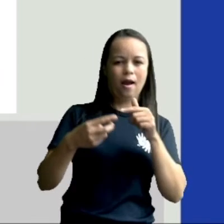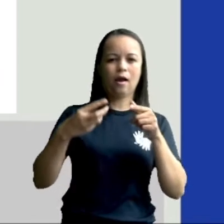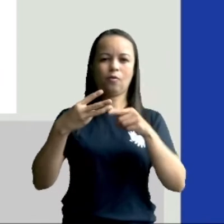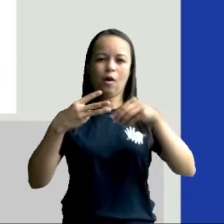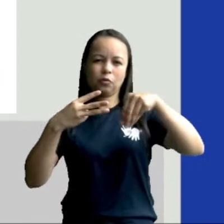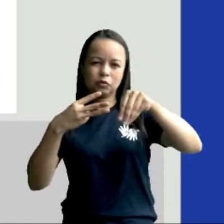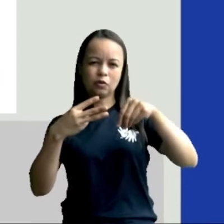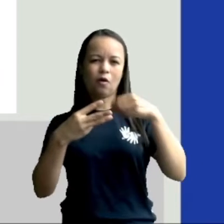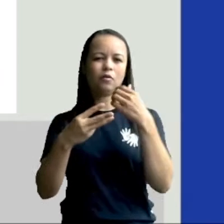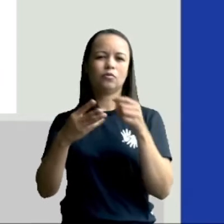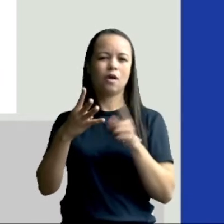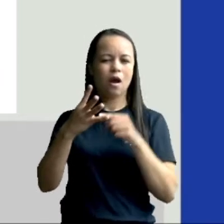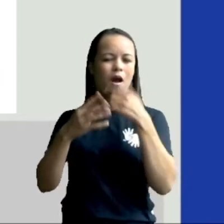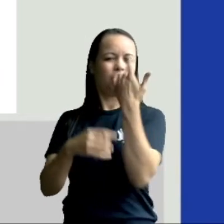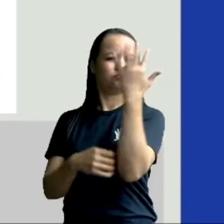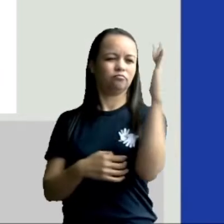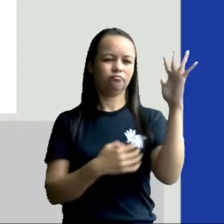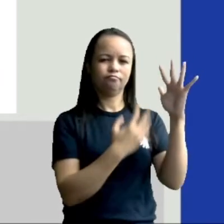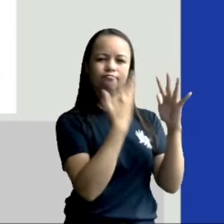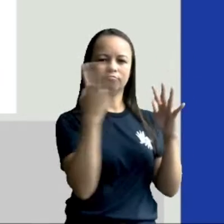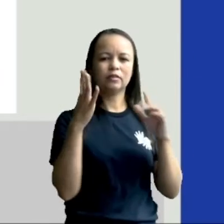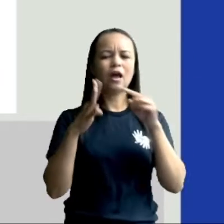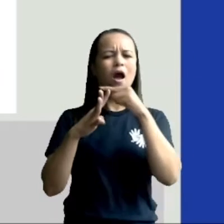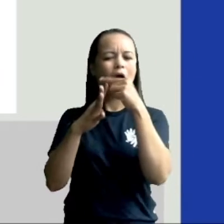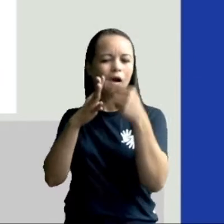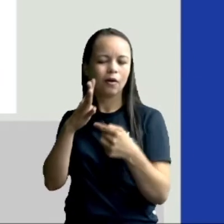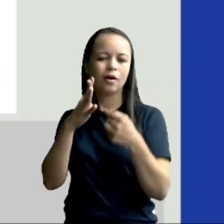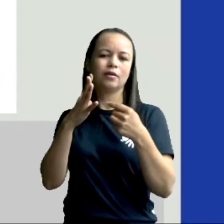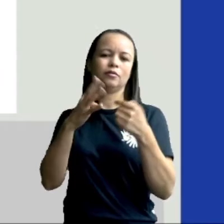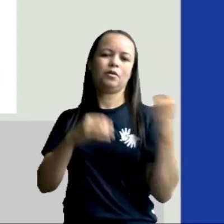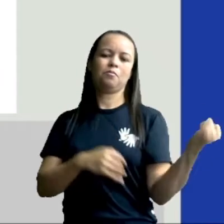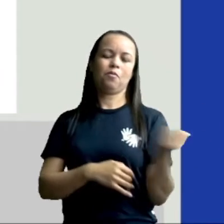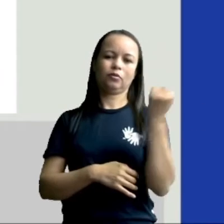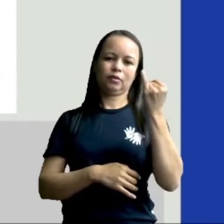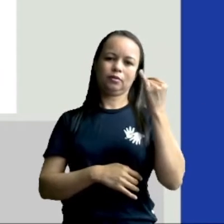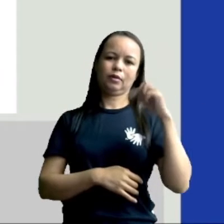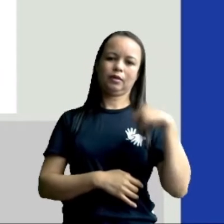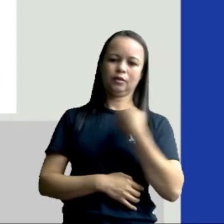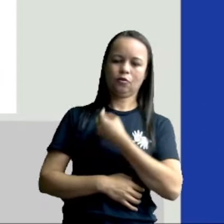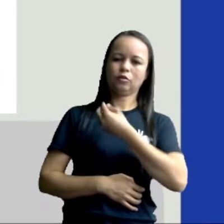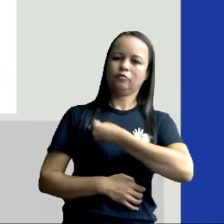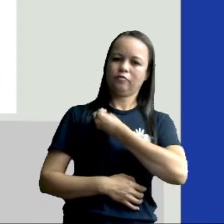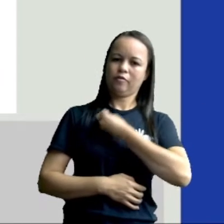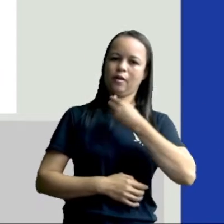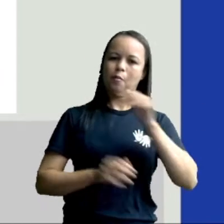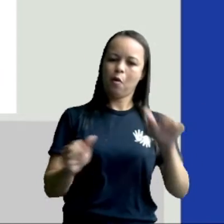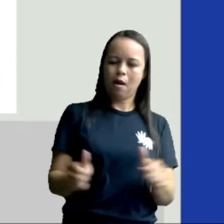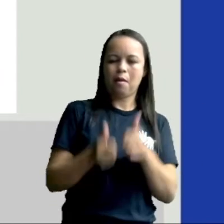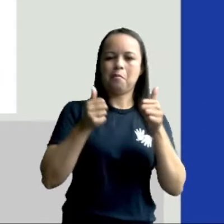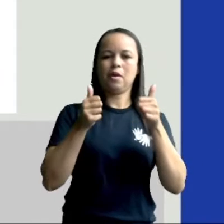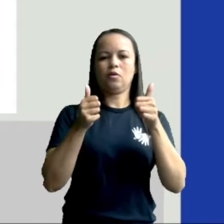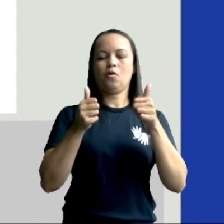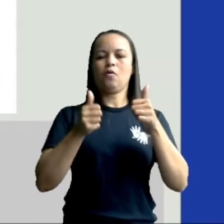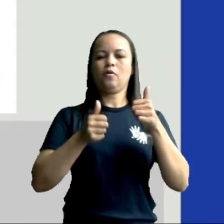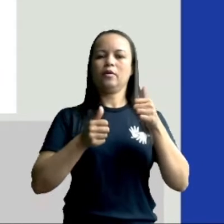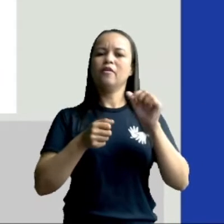a vegetação são importantes para que possamos viver melhor e realizar as